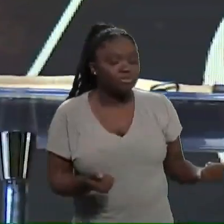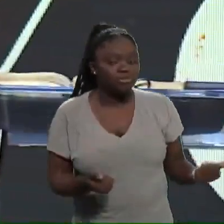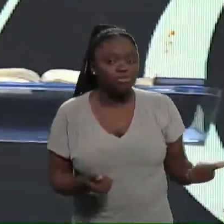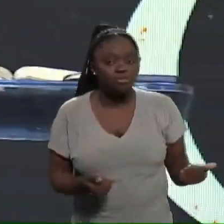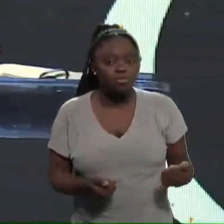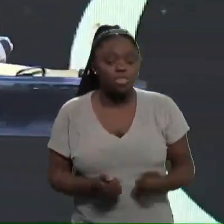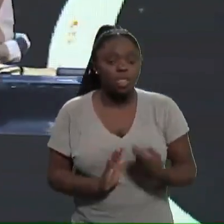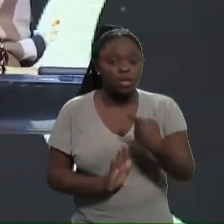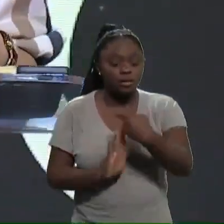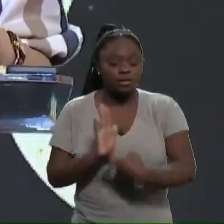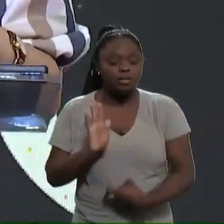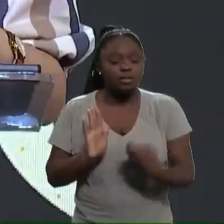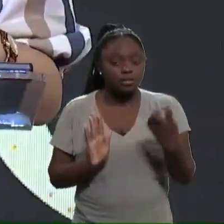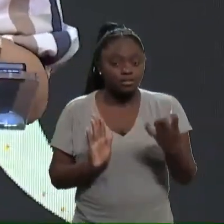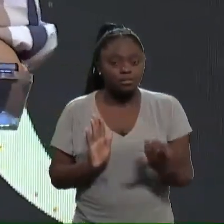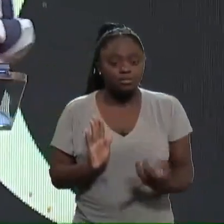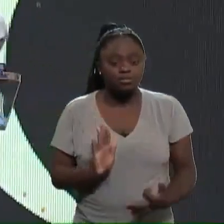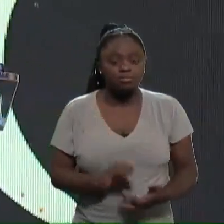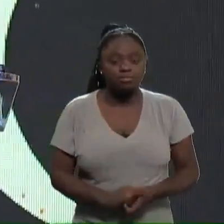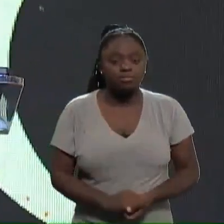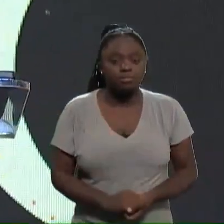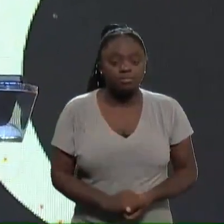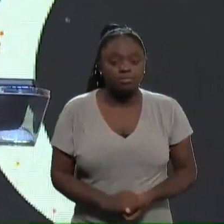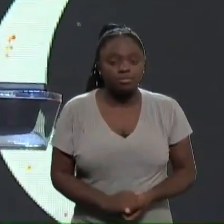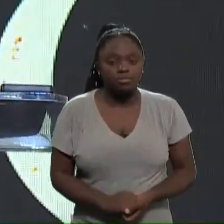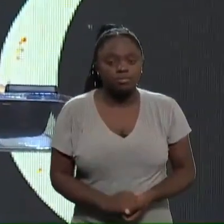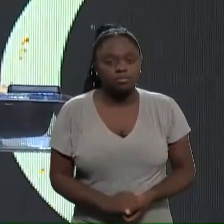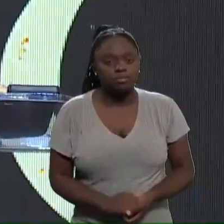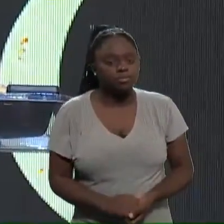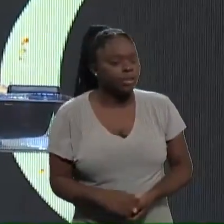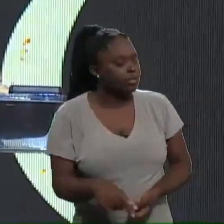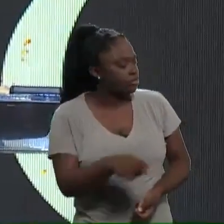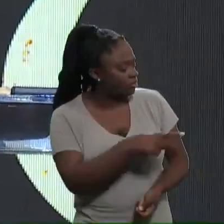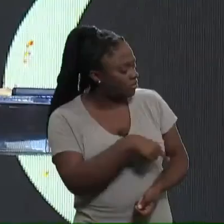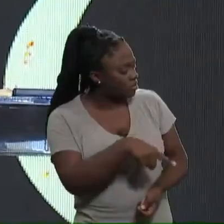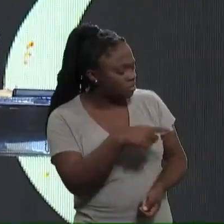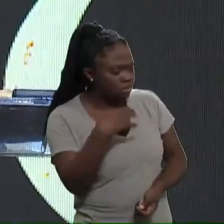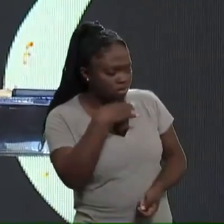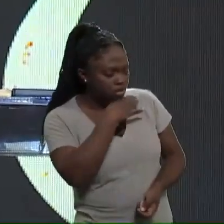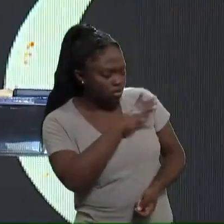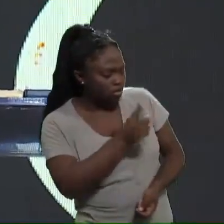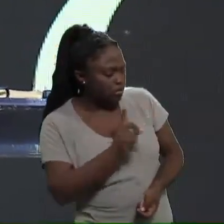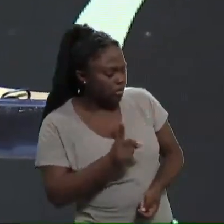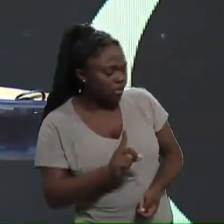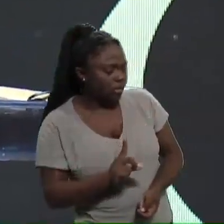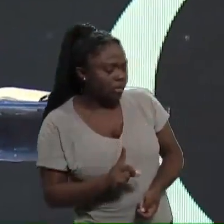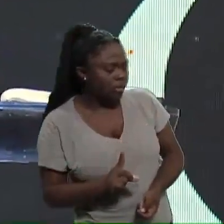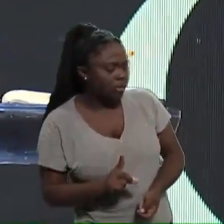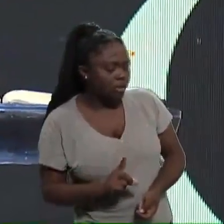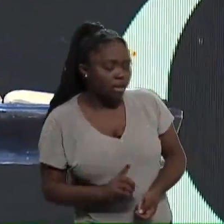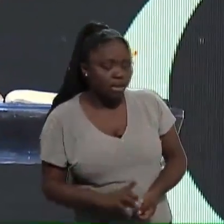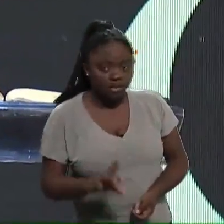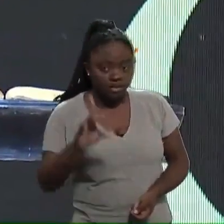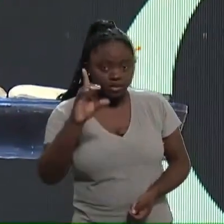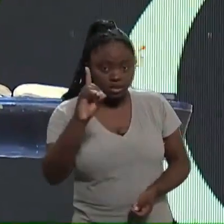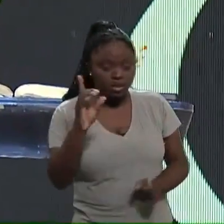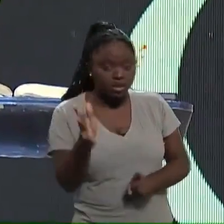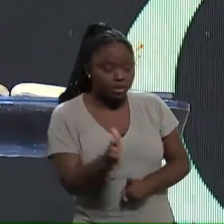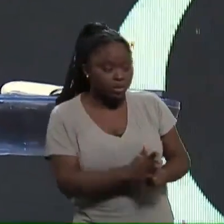Olha o que o texto diz: não apercebeis? Deus está fazendo uma pergunta: